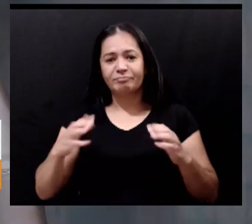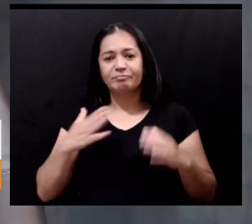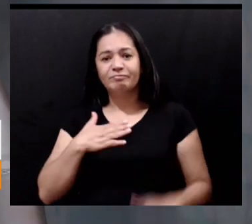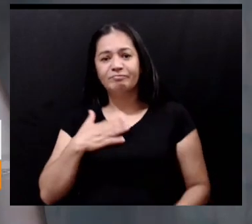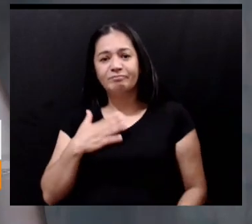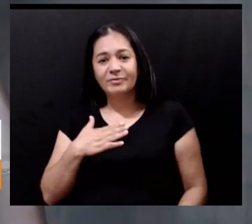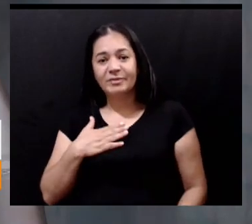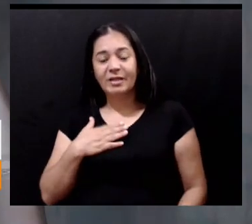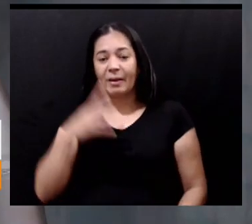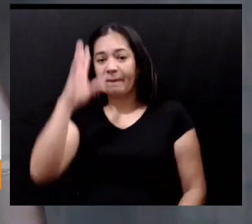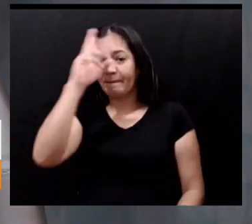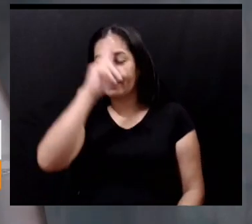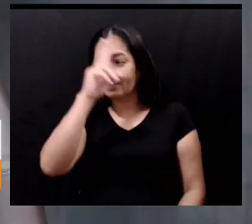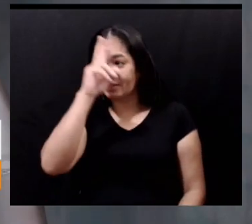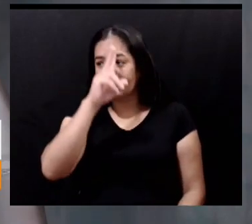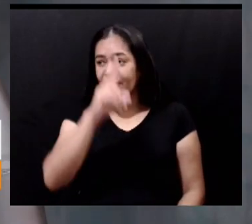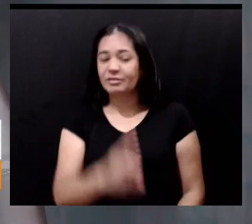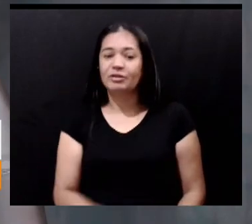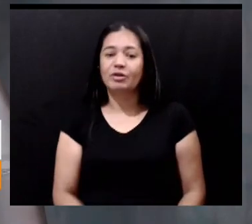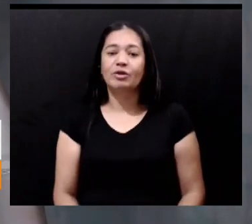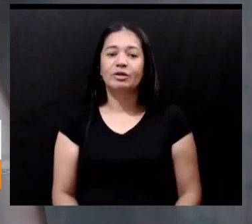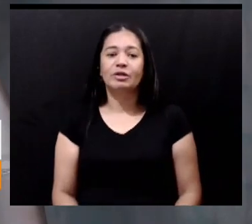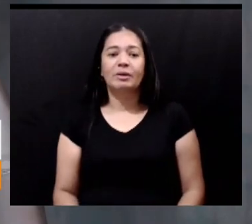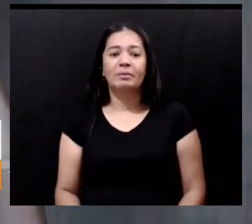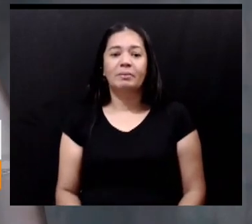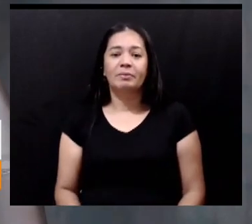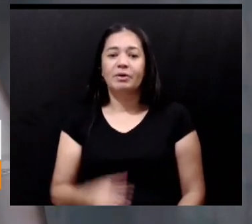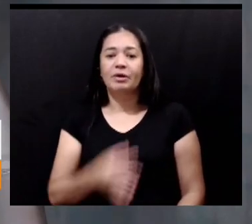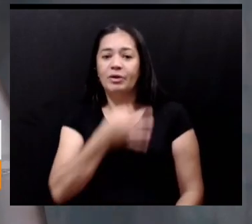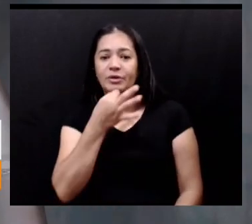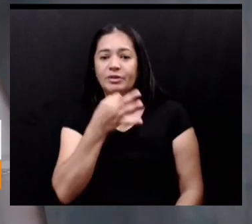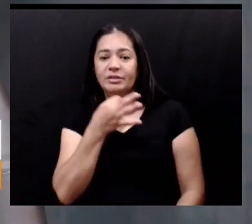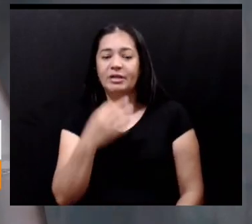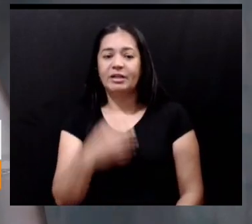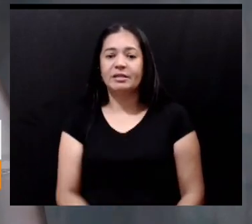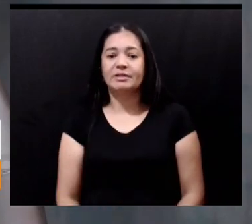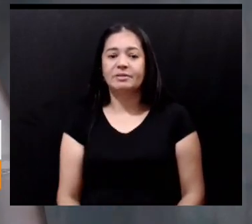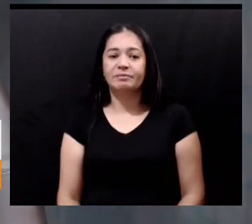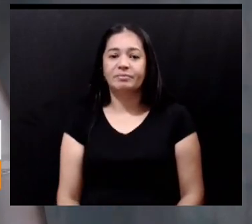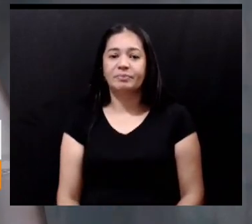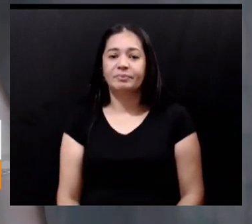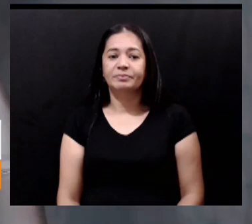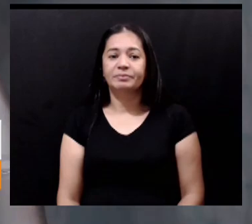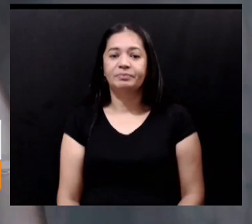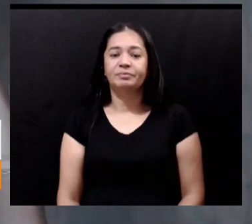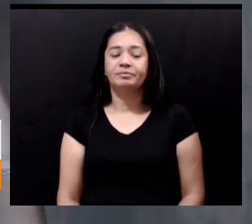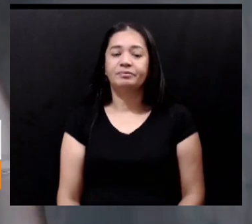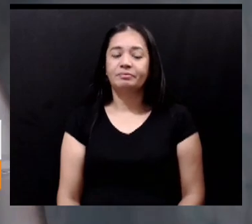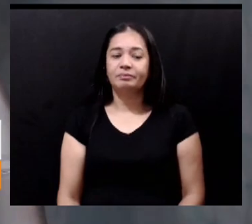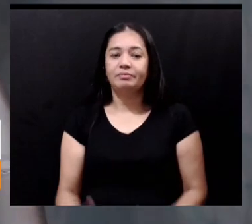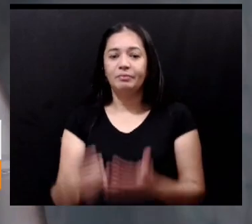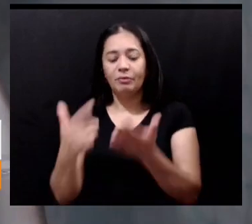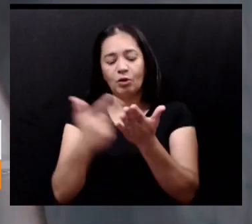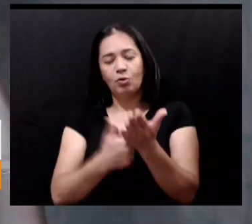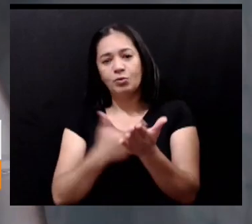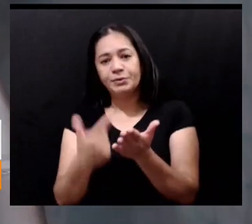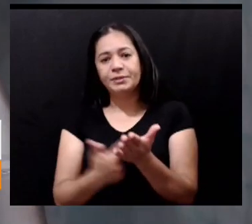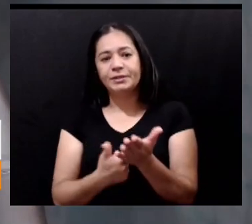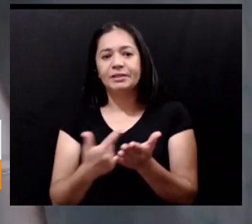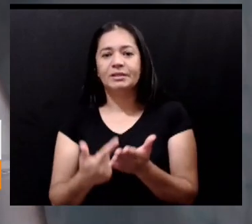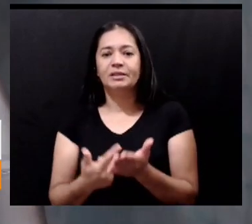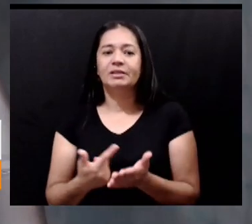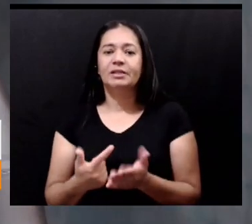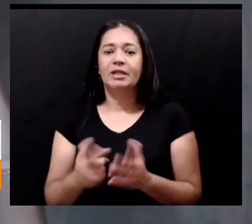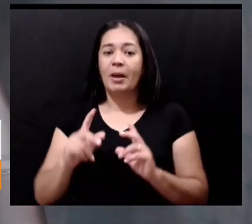história, né? Então, eu acho que é muito nesse caminho. Então, o livro, ele traz um pouco uma